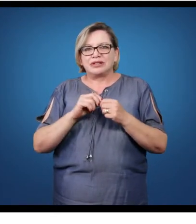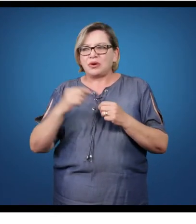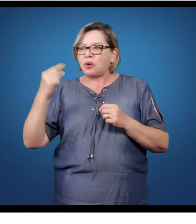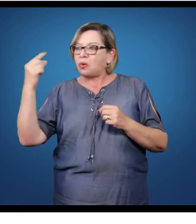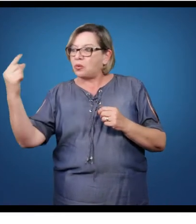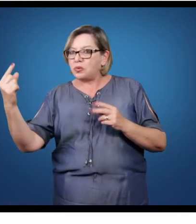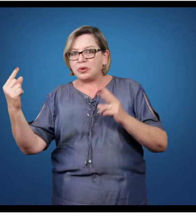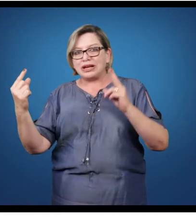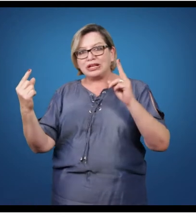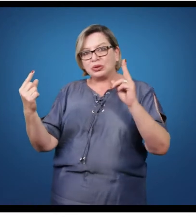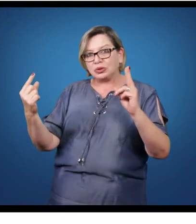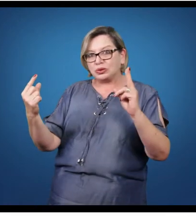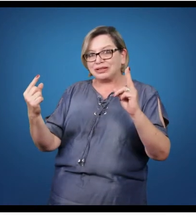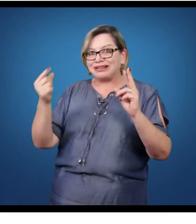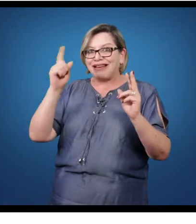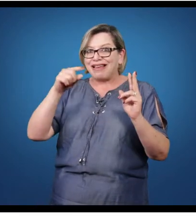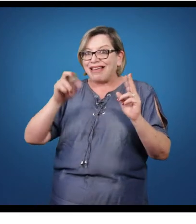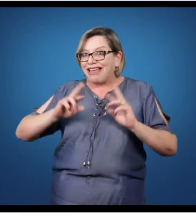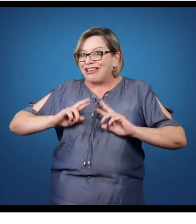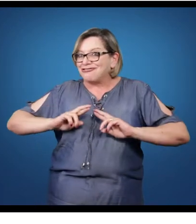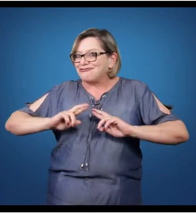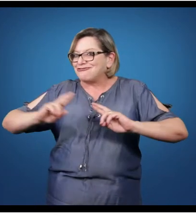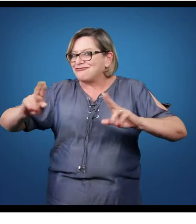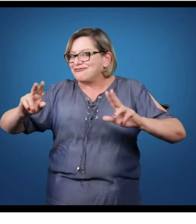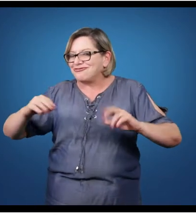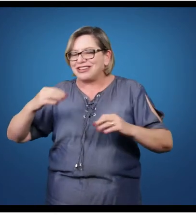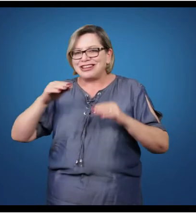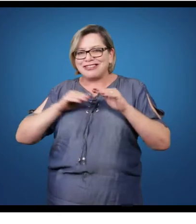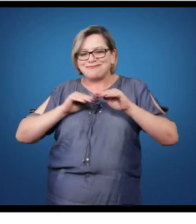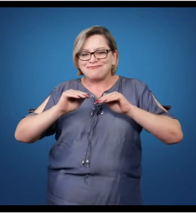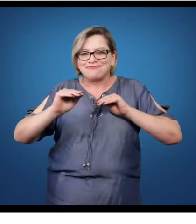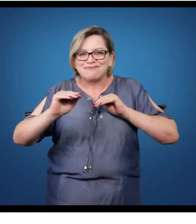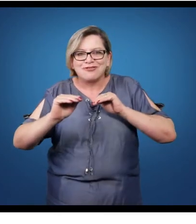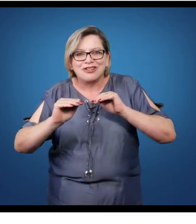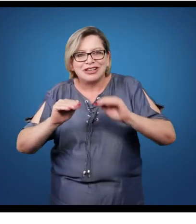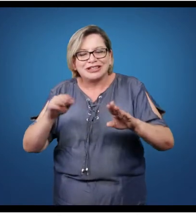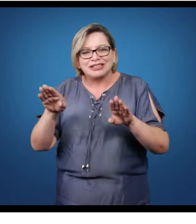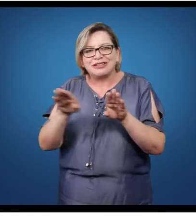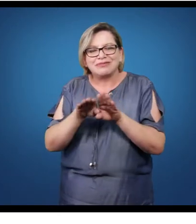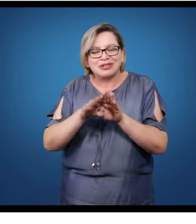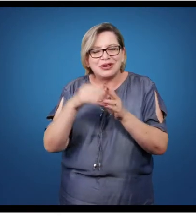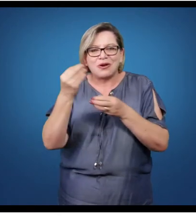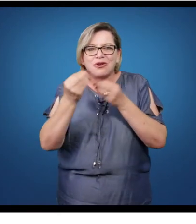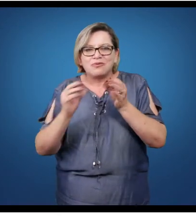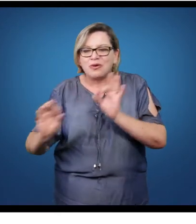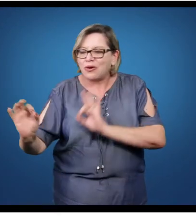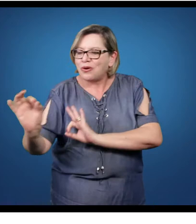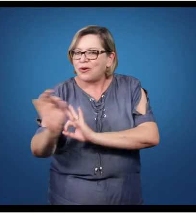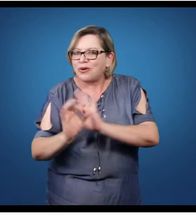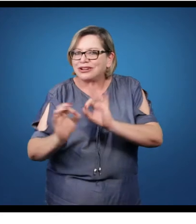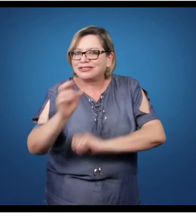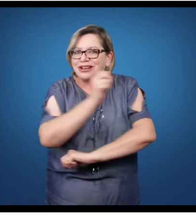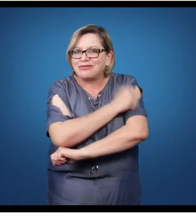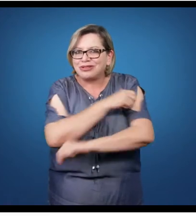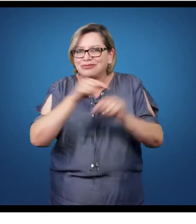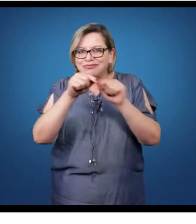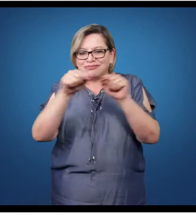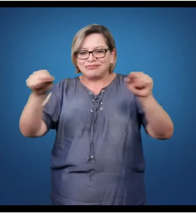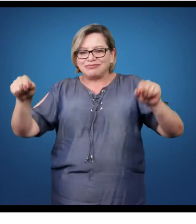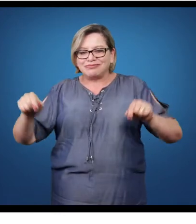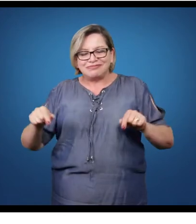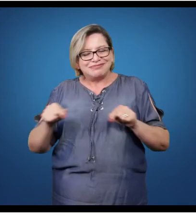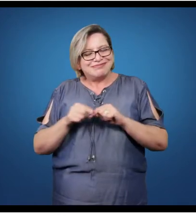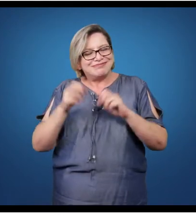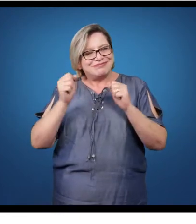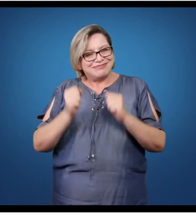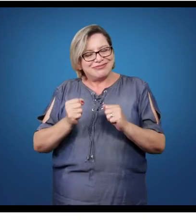2 a diversidade de mobilidade e de forma de você desporto ou alugando a quadra a partir desse modelo é grande em